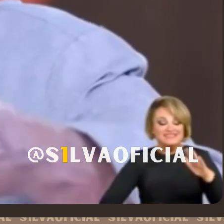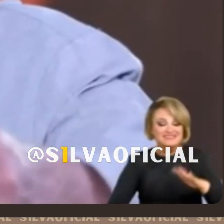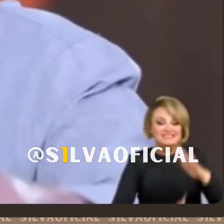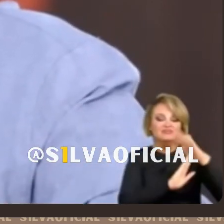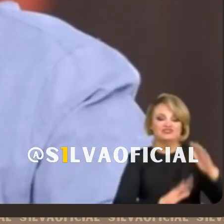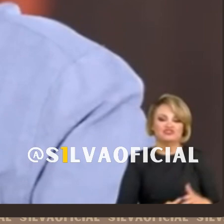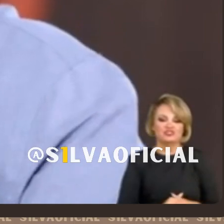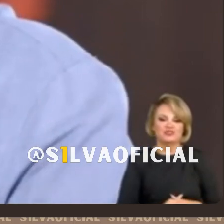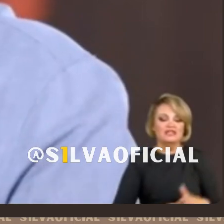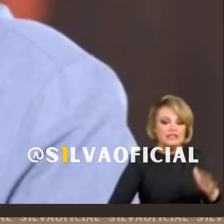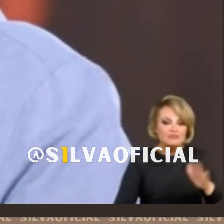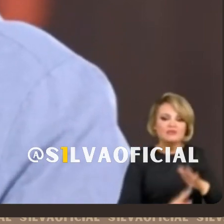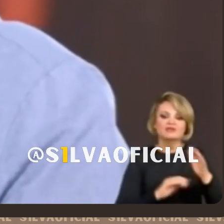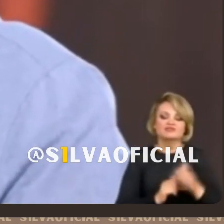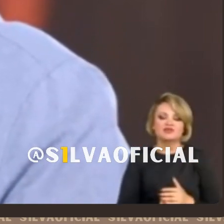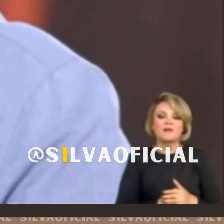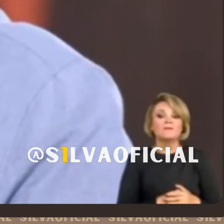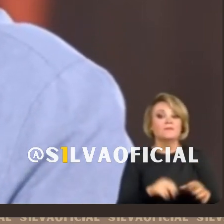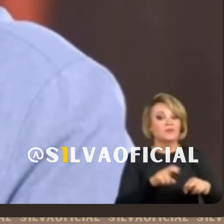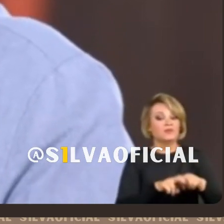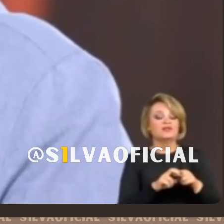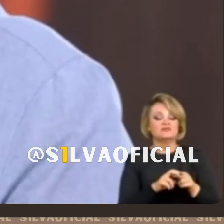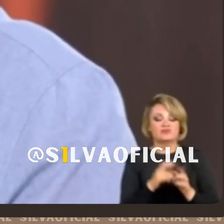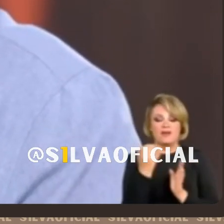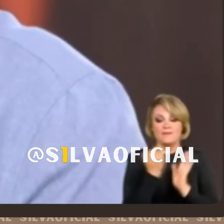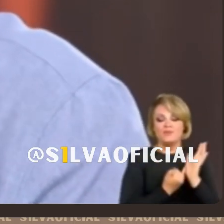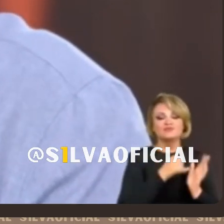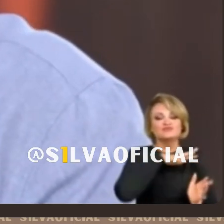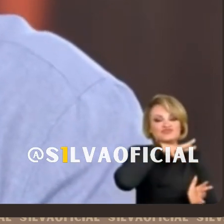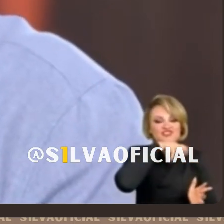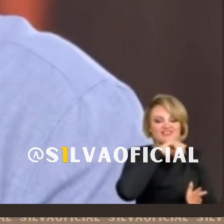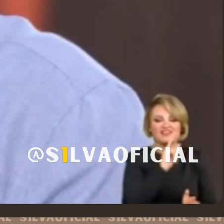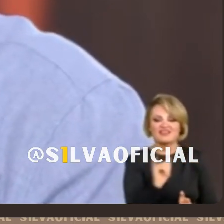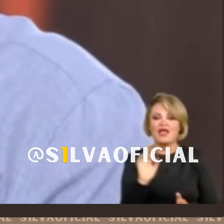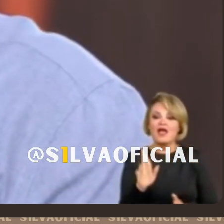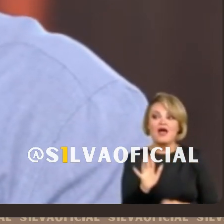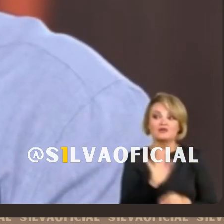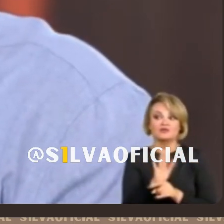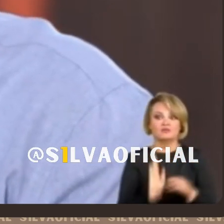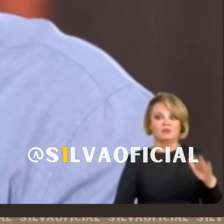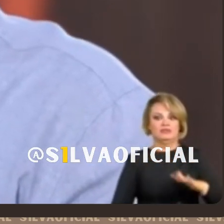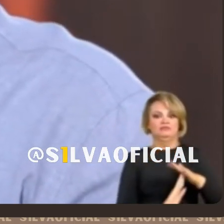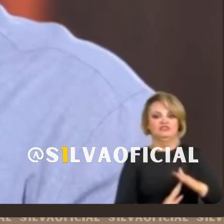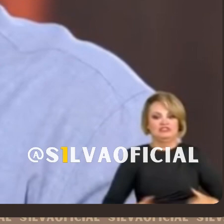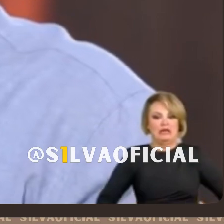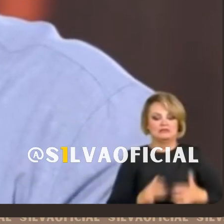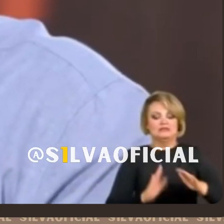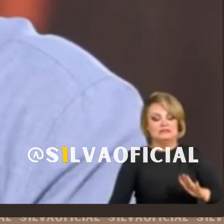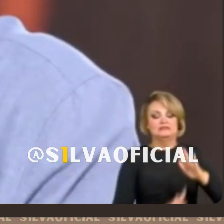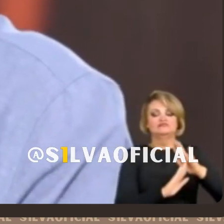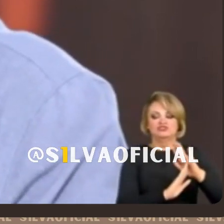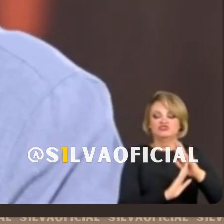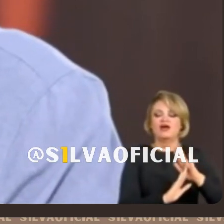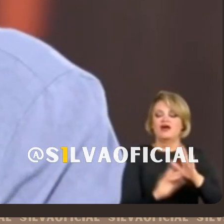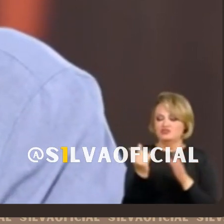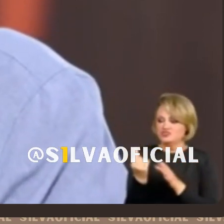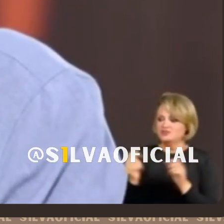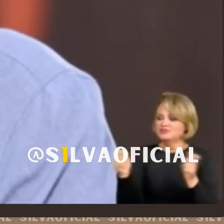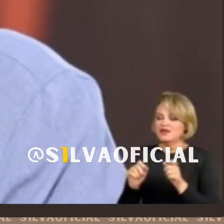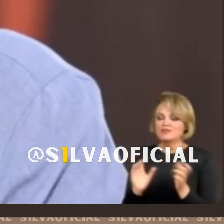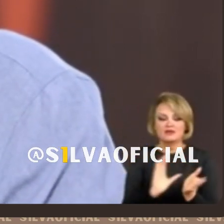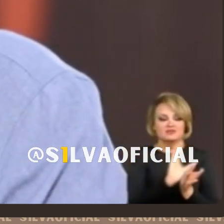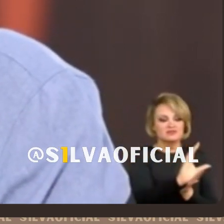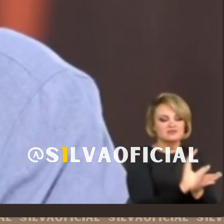renda coloca um pouco de limite e traz um pouco desse dinheiro para ser distribuído. Dia desse eu estava conversando com uma